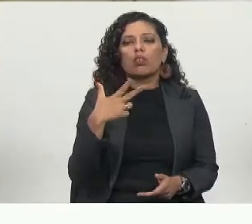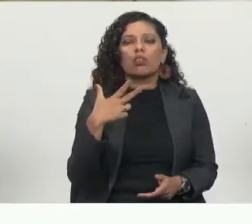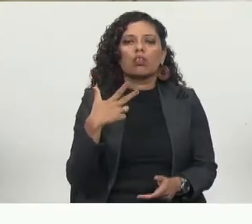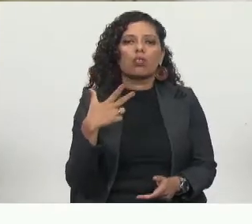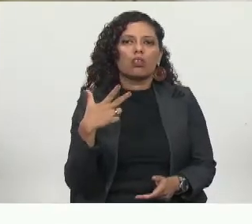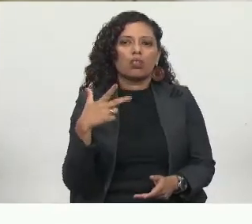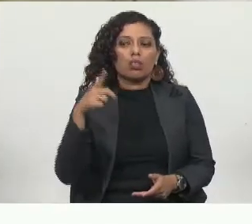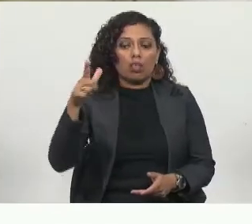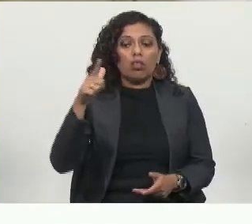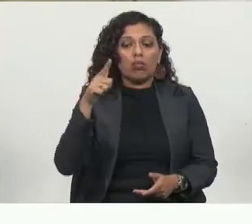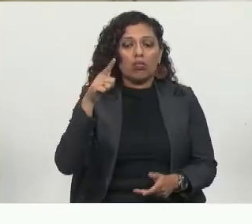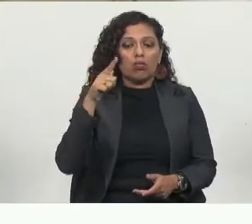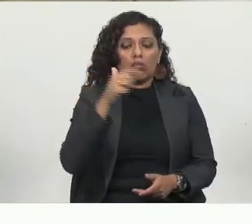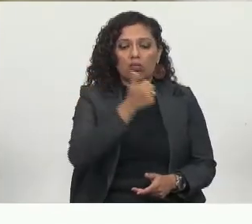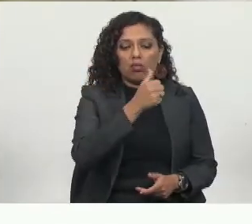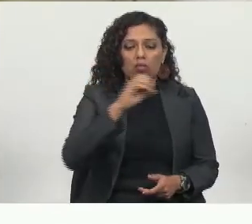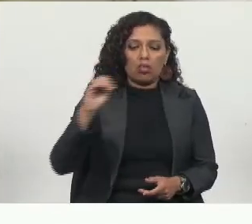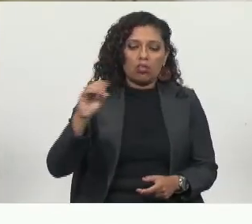conseguiu